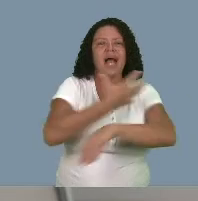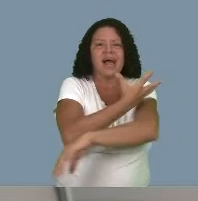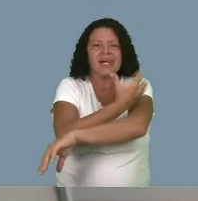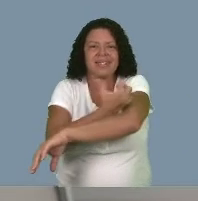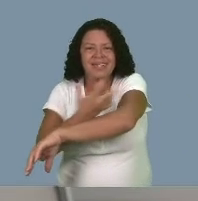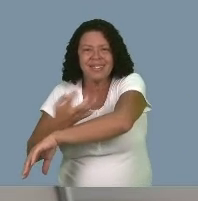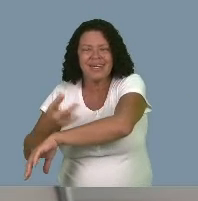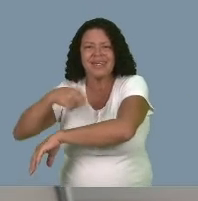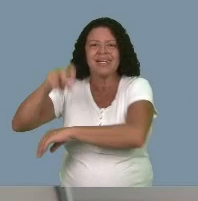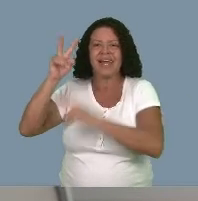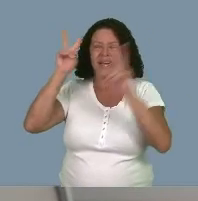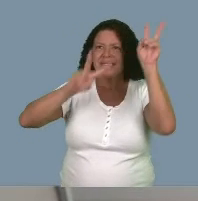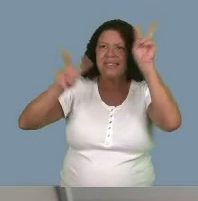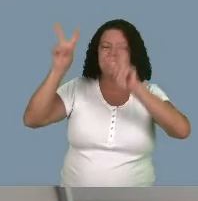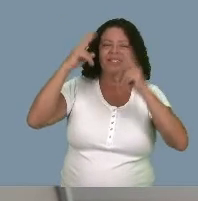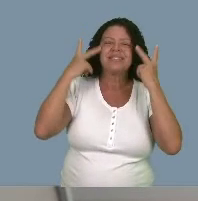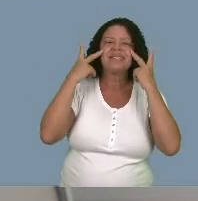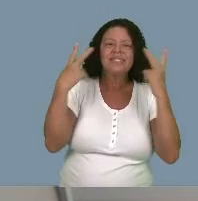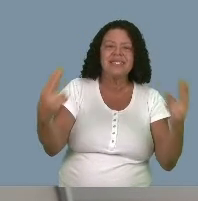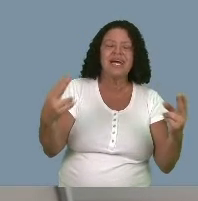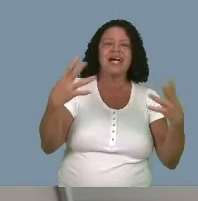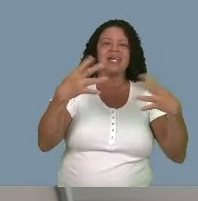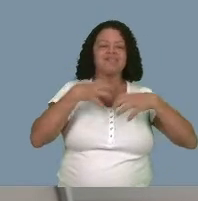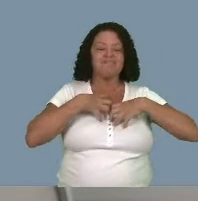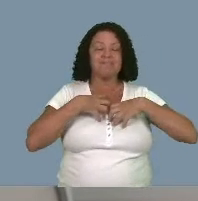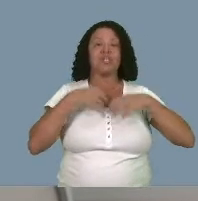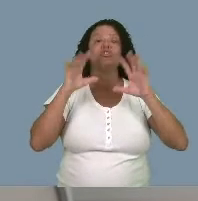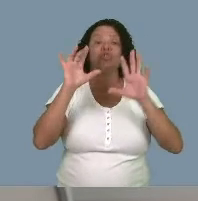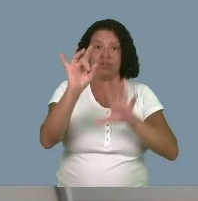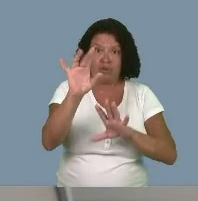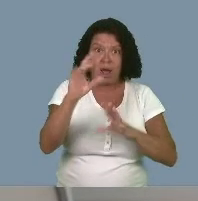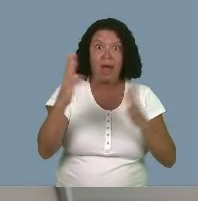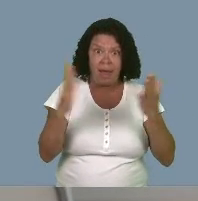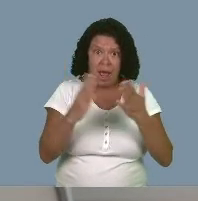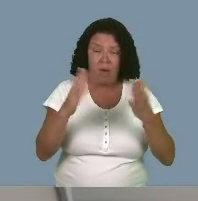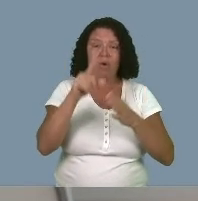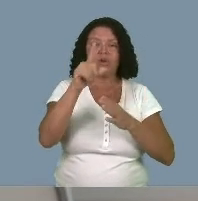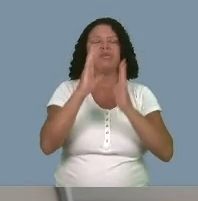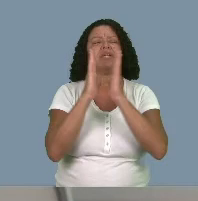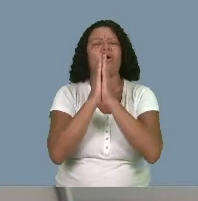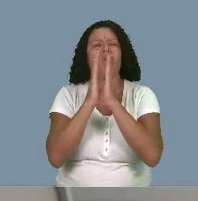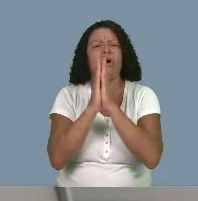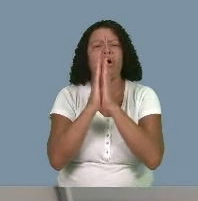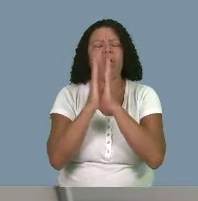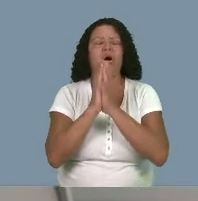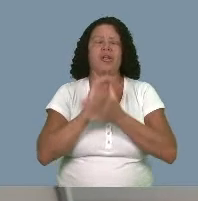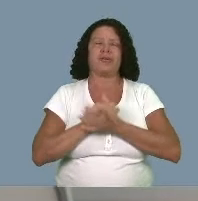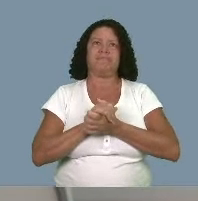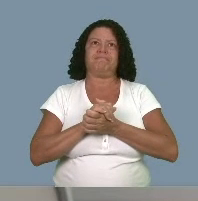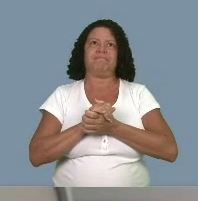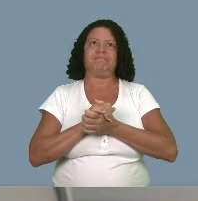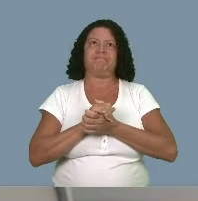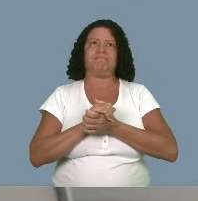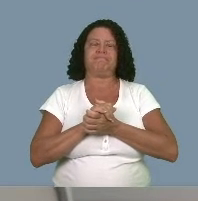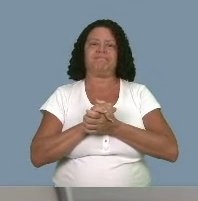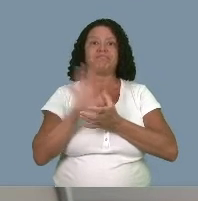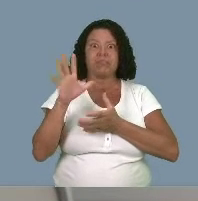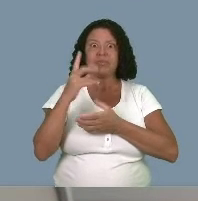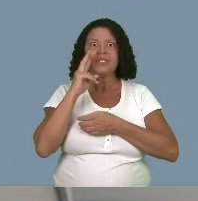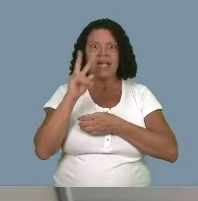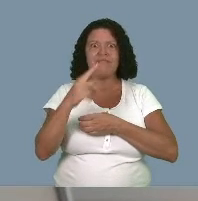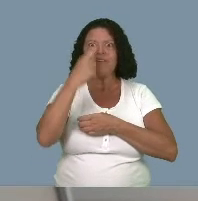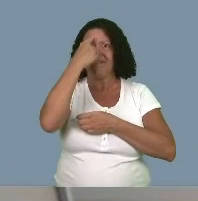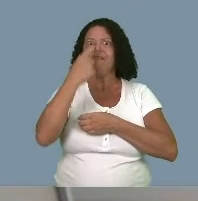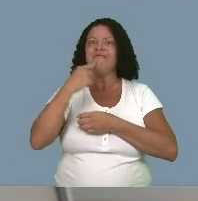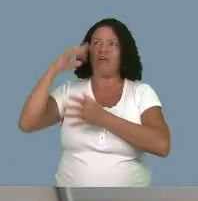essas nossas paixões. Só que agora, quando a gente olha, por exemplo, para essa foto da Via